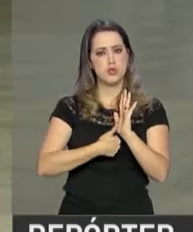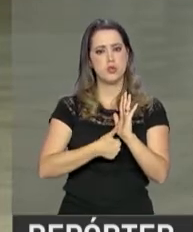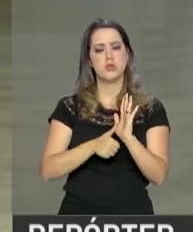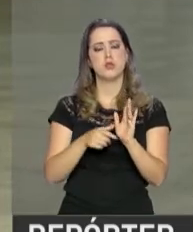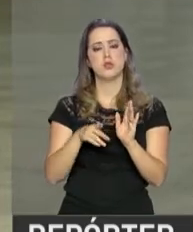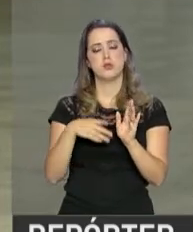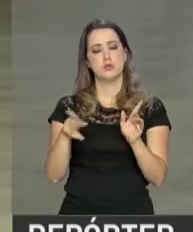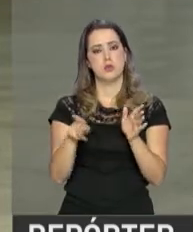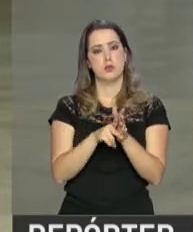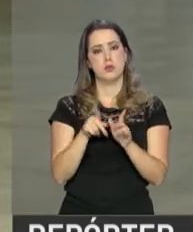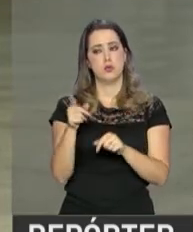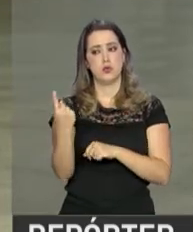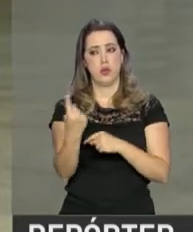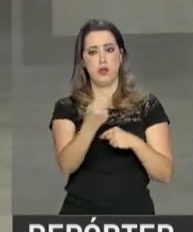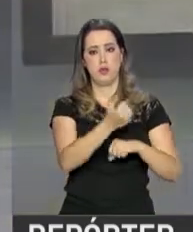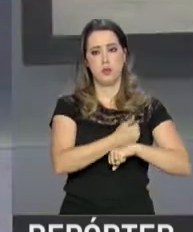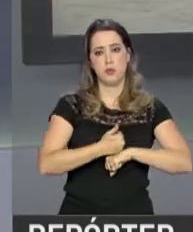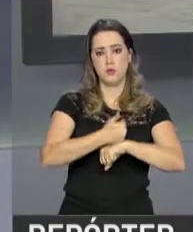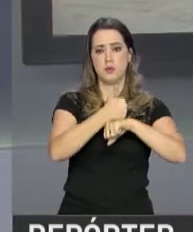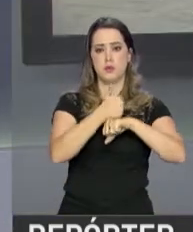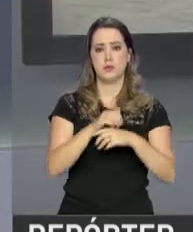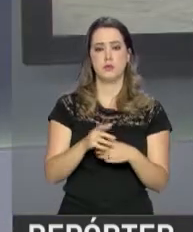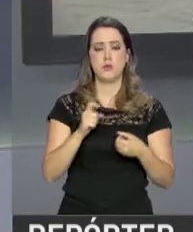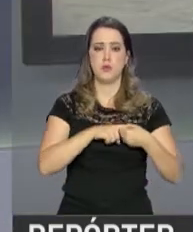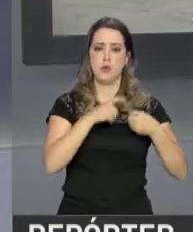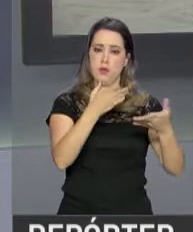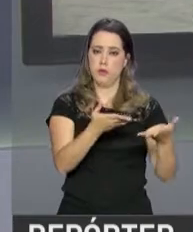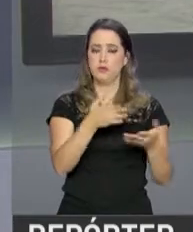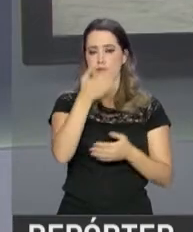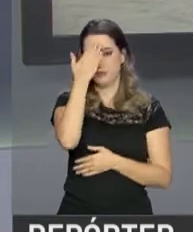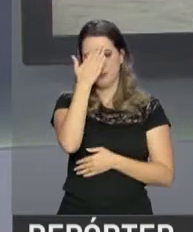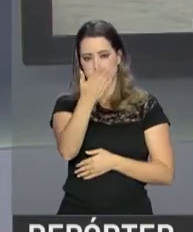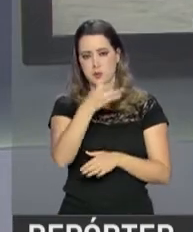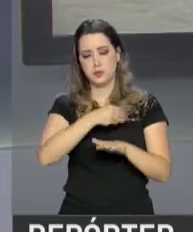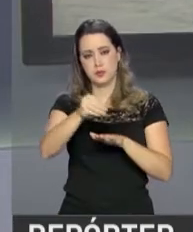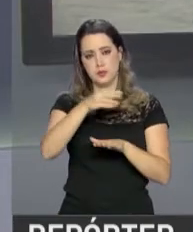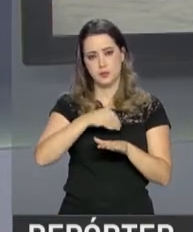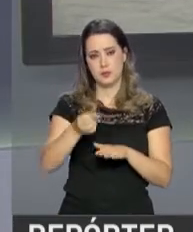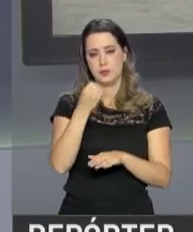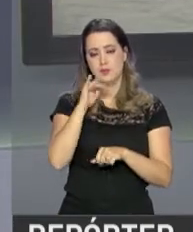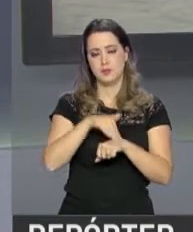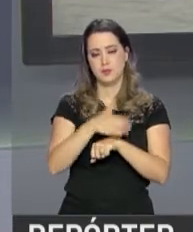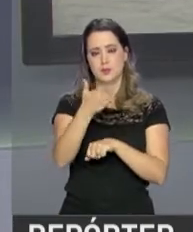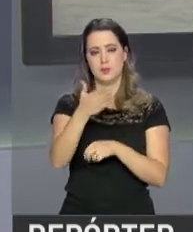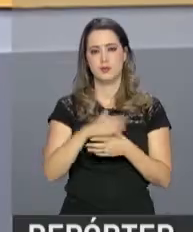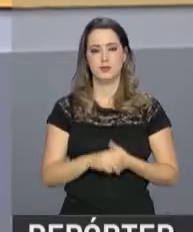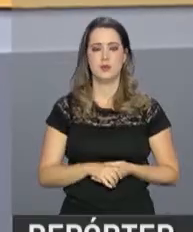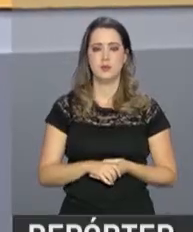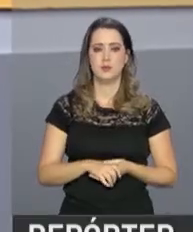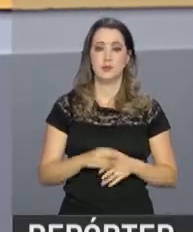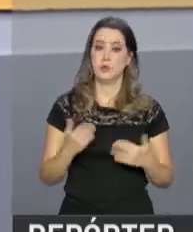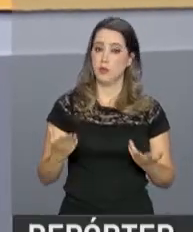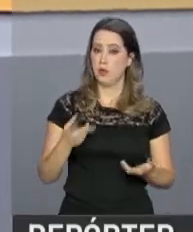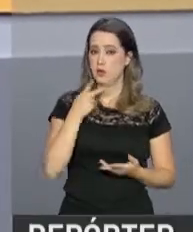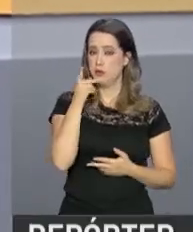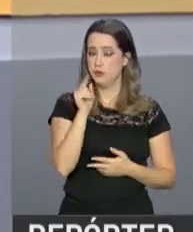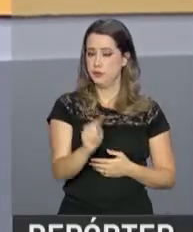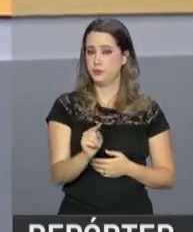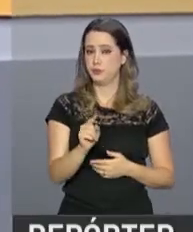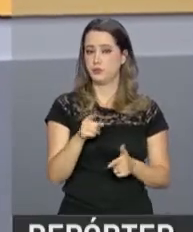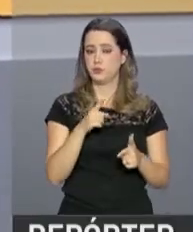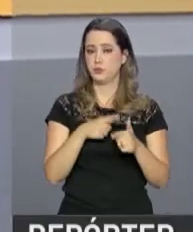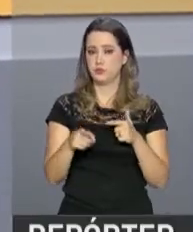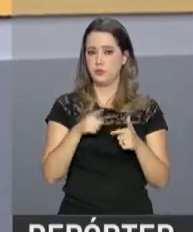Registro Profissional. Eu volto com você, Roberto. Tá ótimo, Pablo. Obrigado aí pelas informações. Uma boa noite. E ainda sobre essa questão